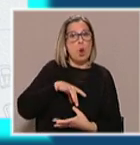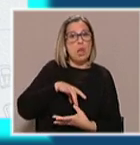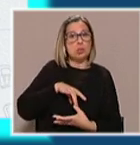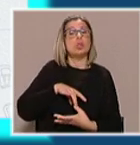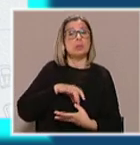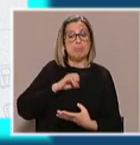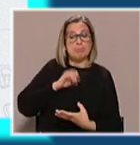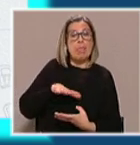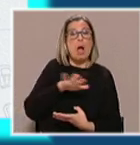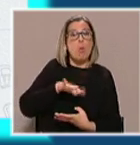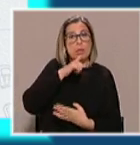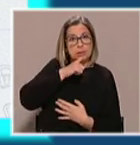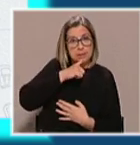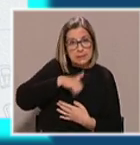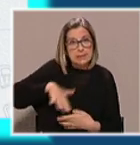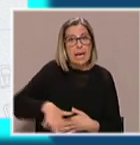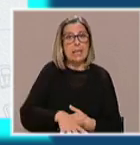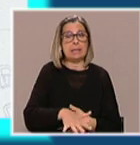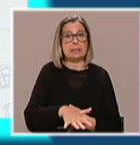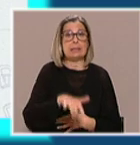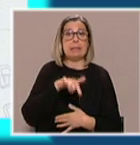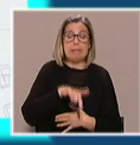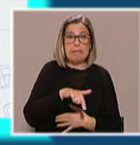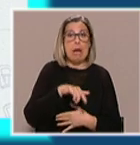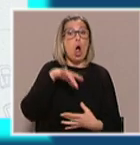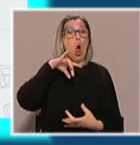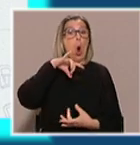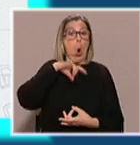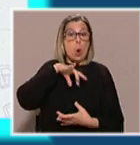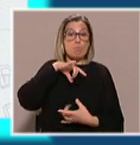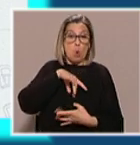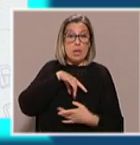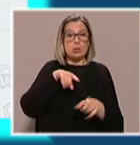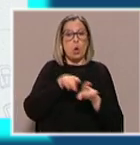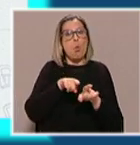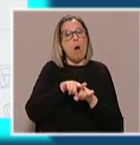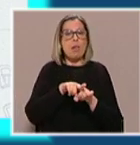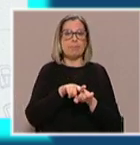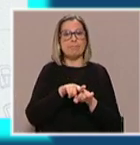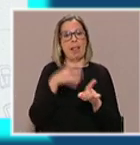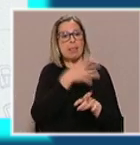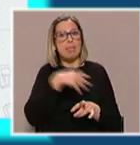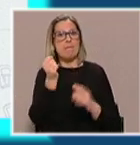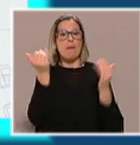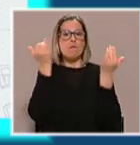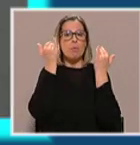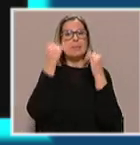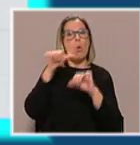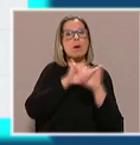são mensageiros químicos que atuam apenas em células-alvo específicas.